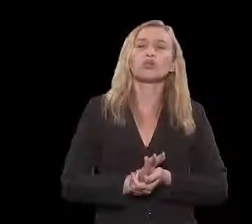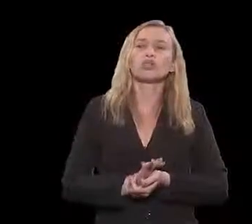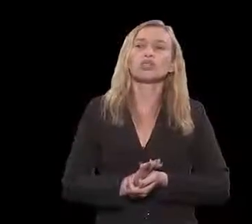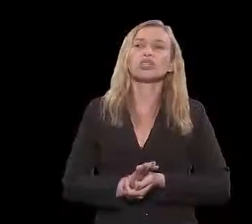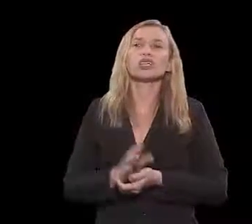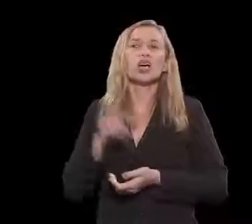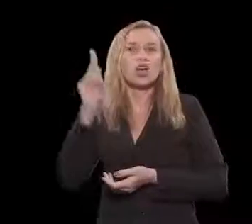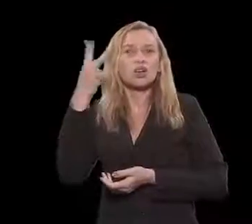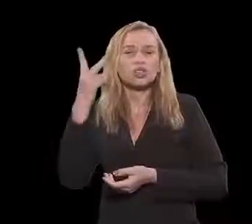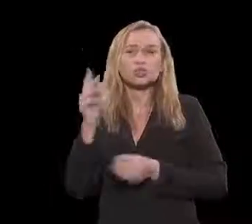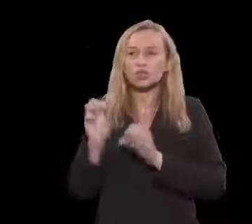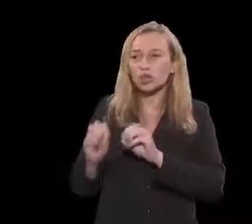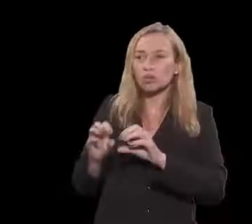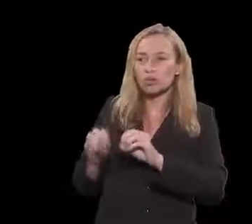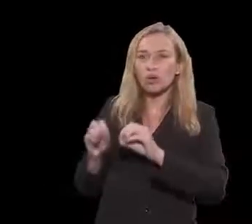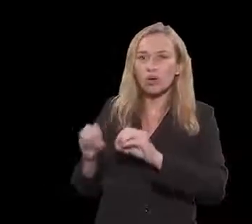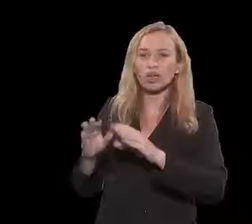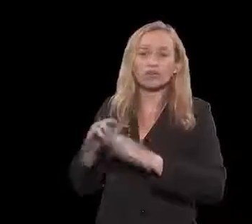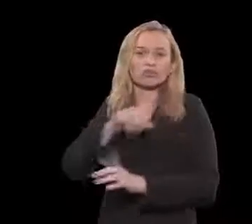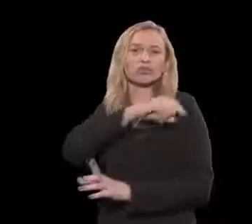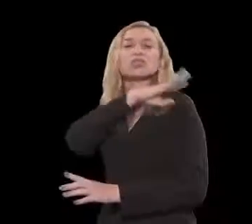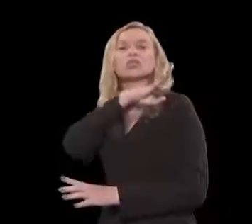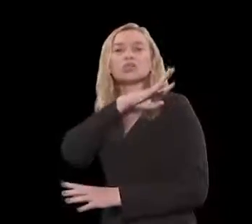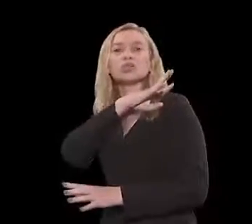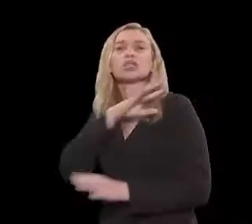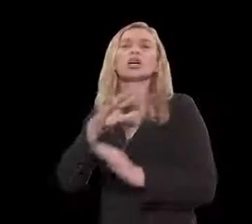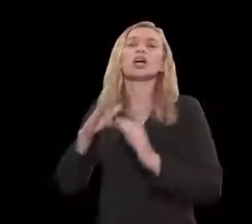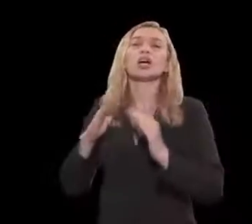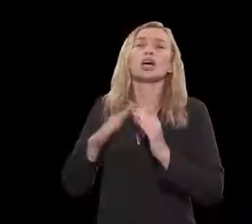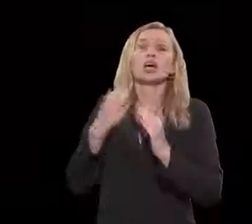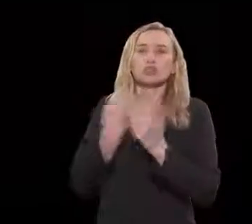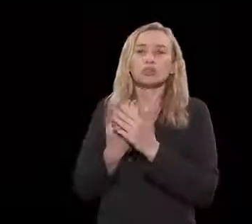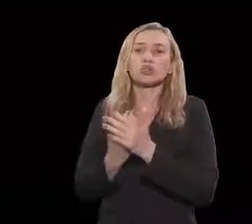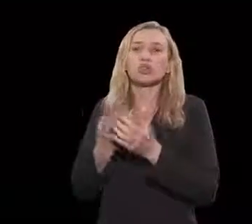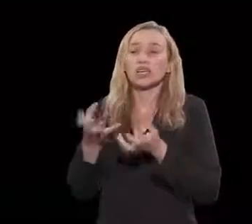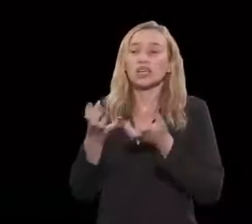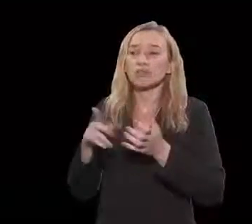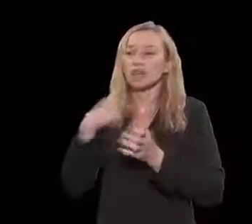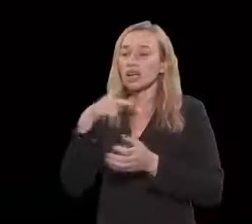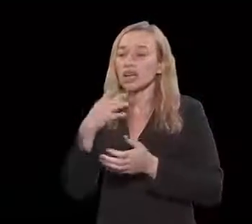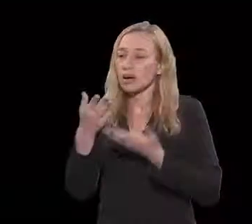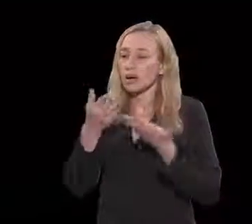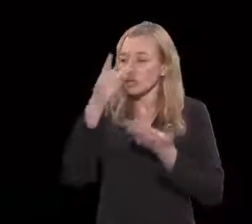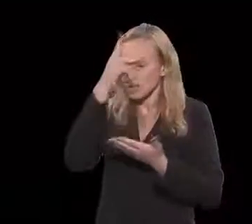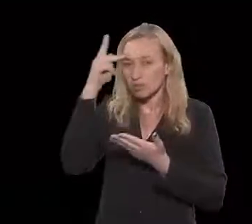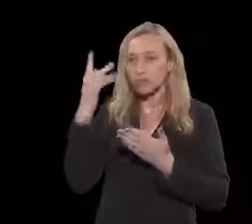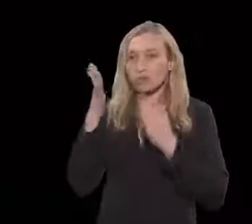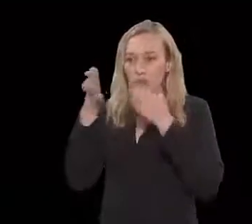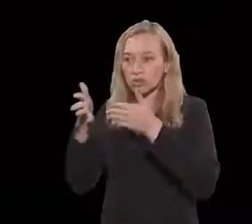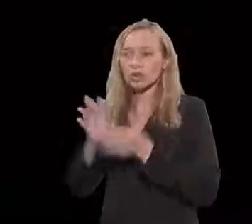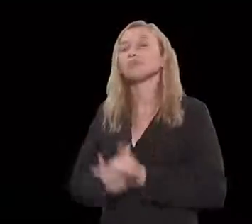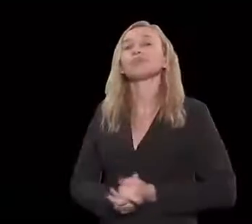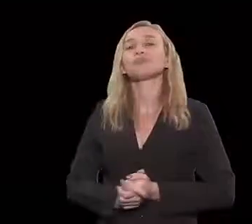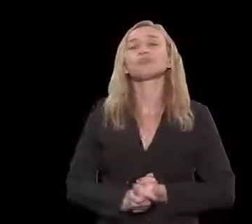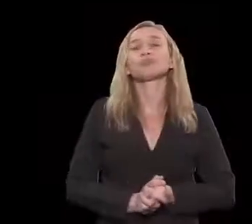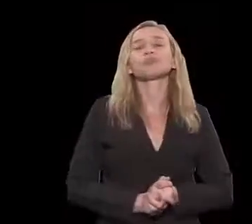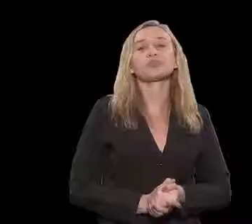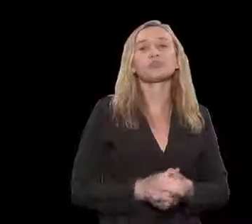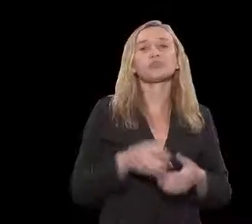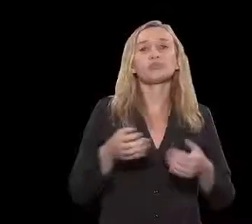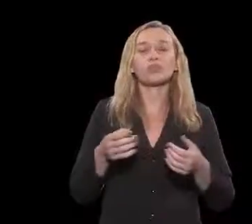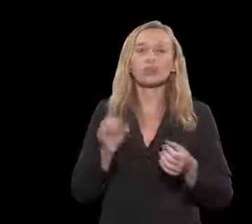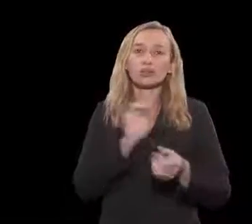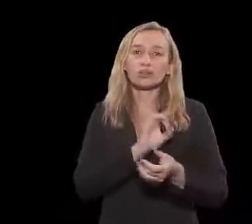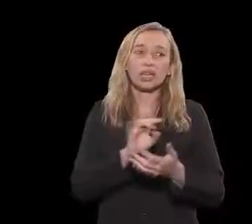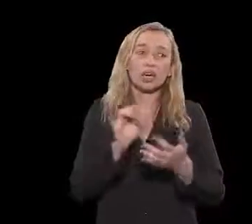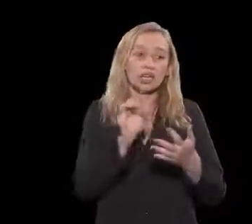querendo pensar nisso, até porque é uma escola de ensino médio, só tem ensino médio nessa escola, então a gente quer falar para esse público bem específico. E a